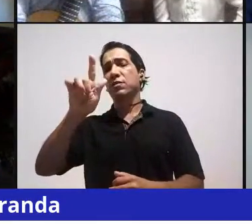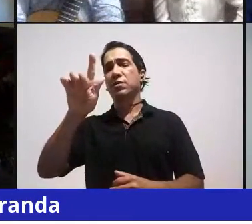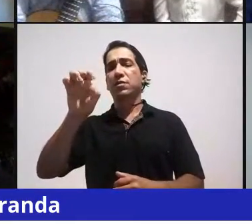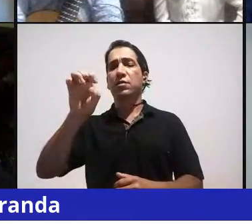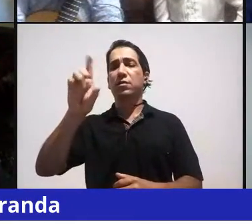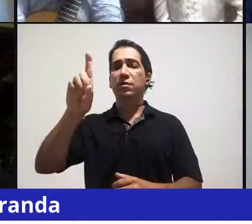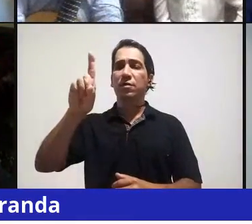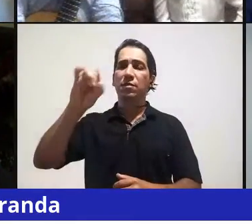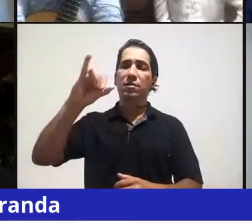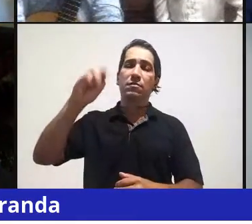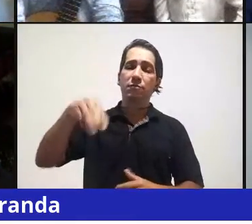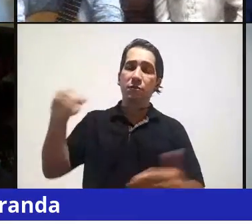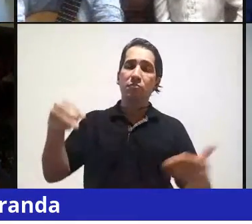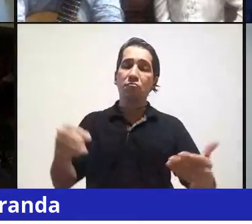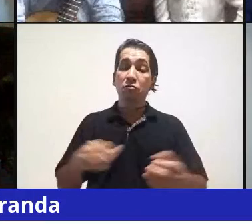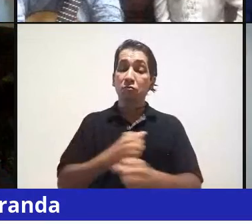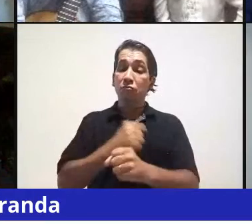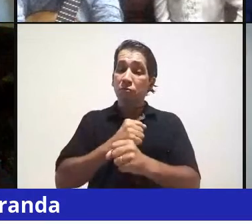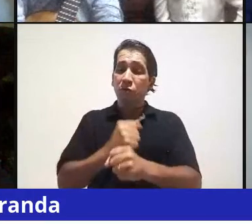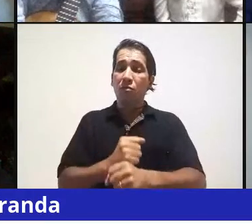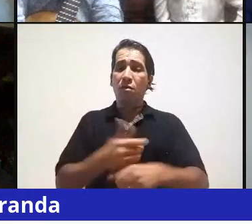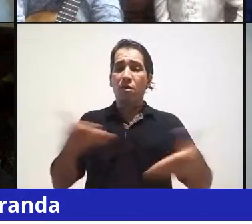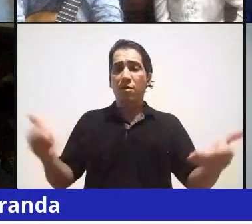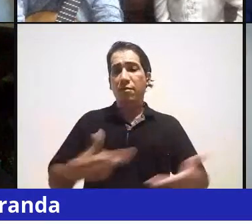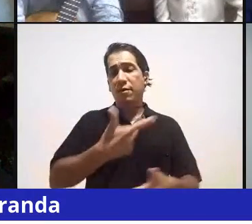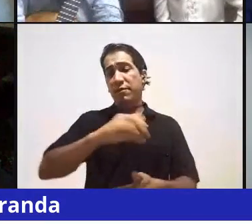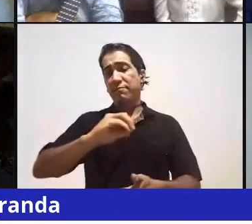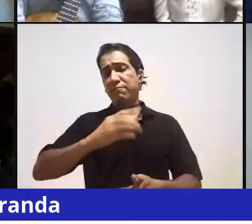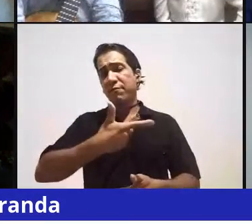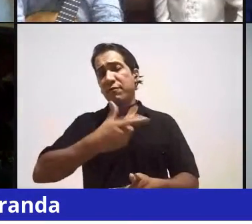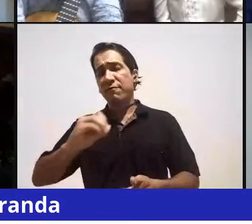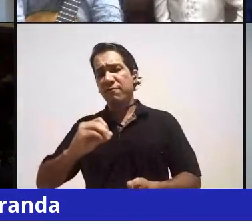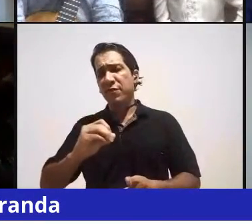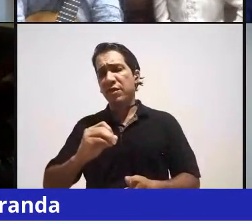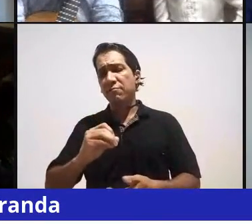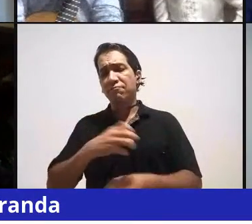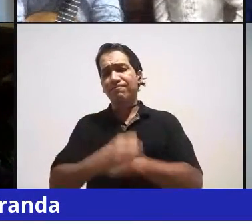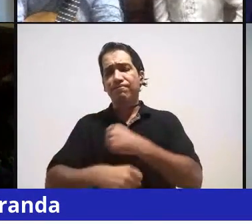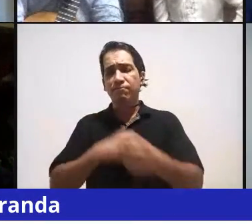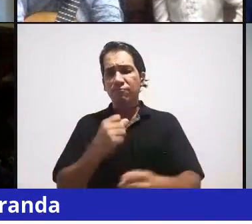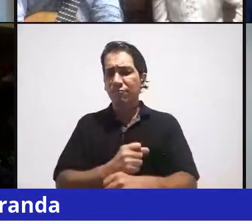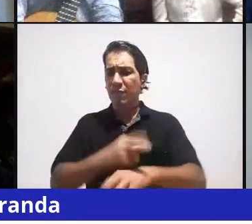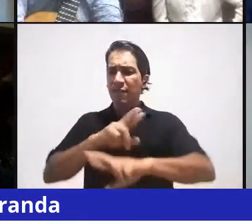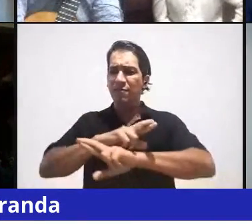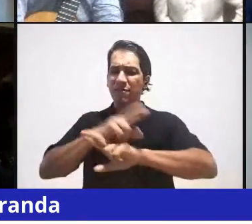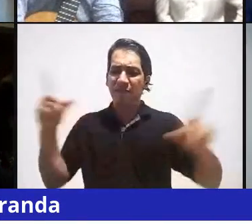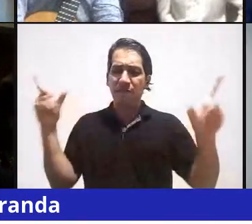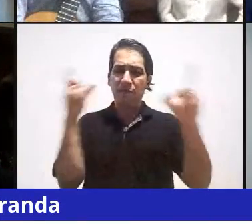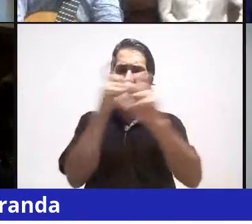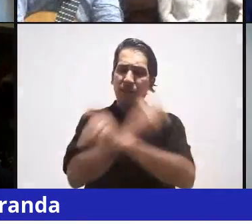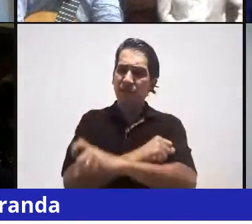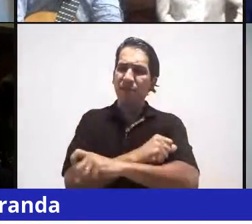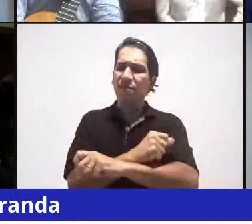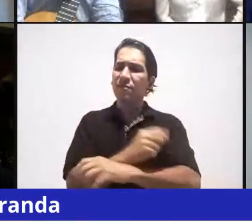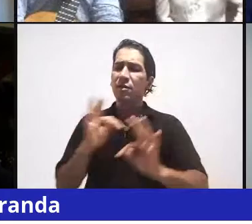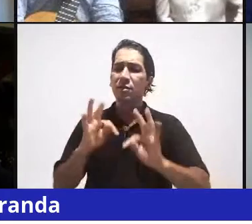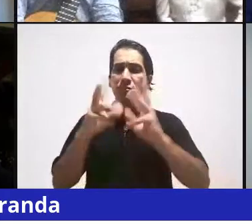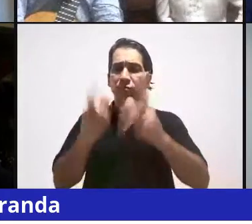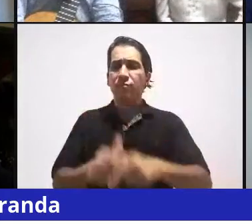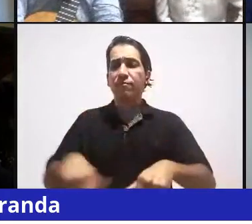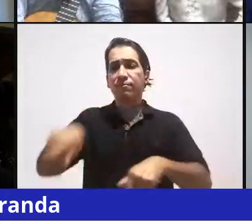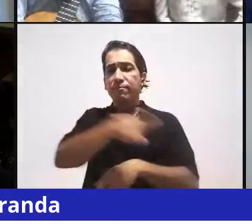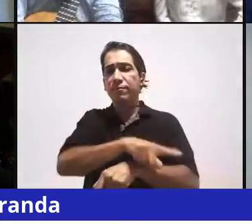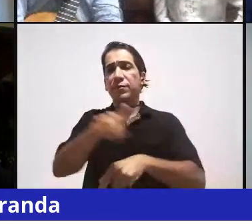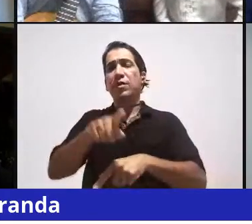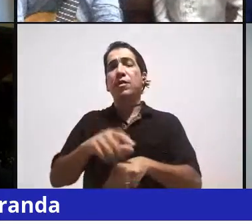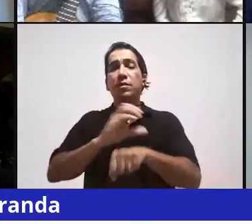nós estamos vivendo. Então, a todos vocês aí do curso de administração, parabéns, obrigado, é uma alegria, né, ver